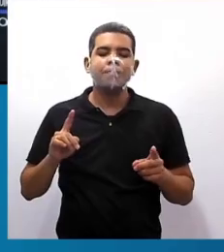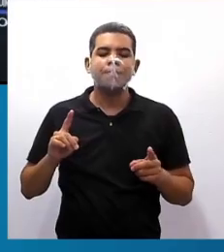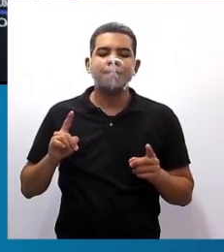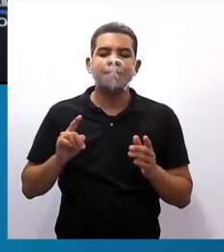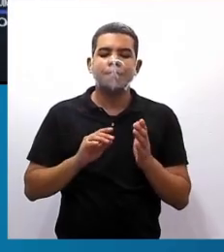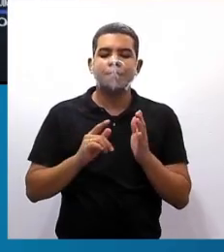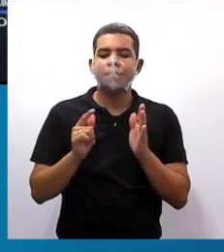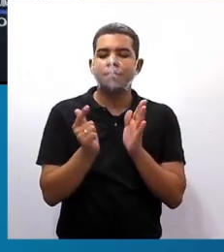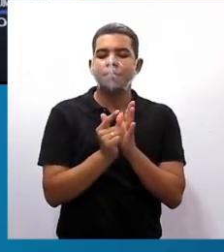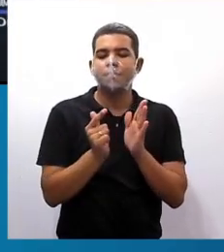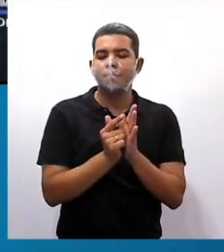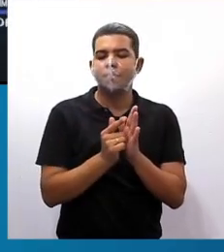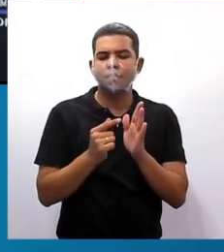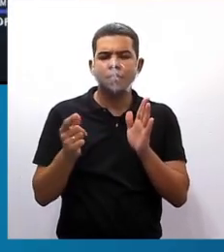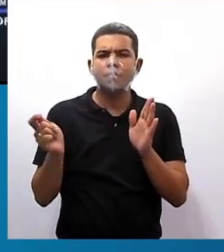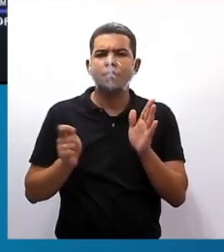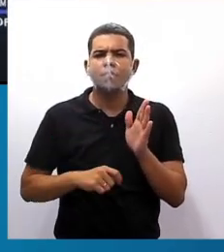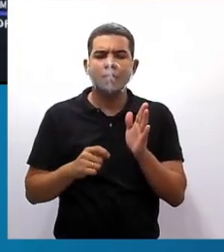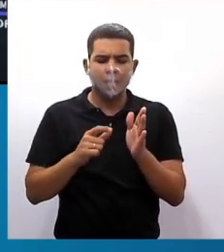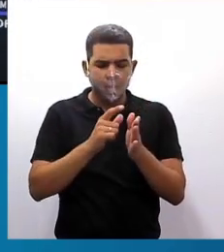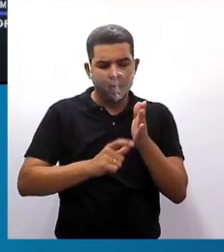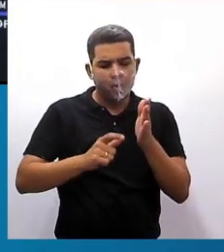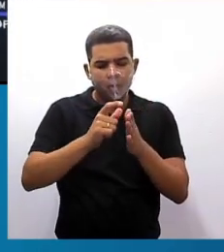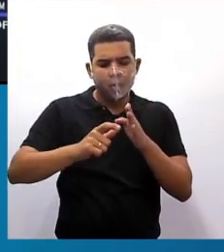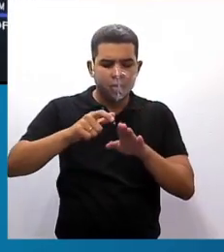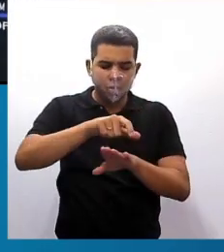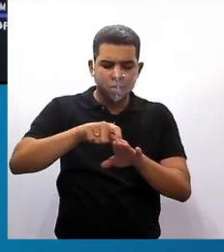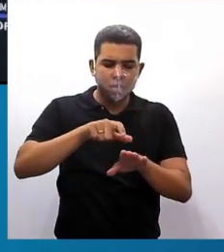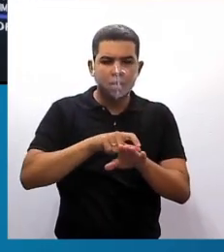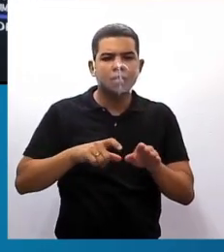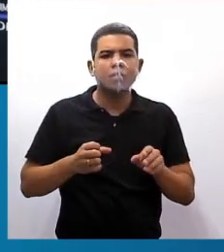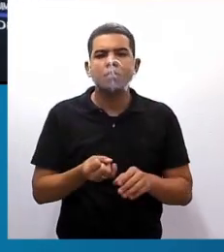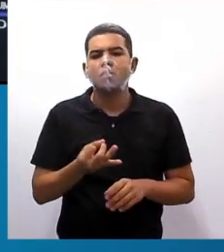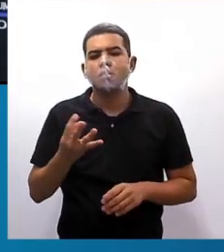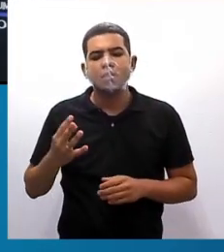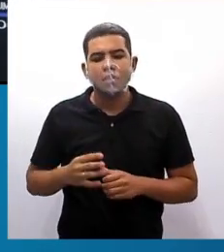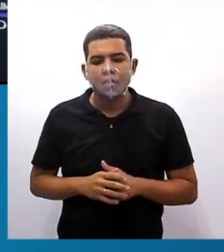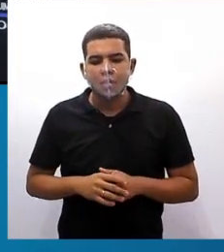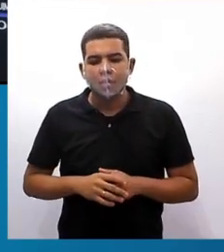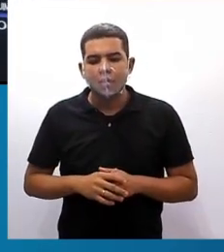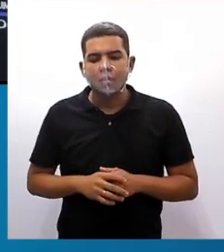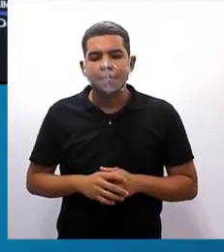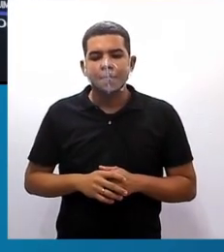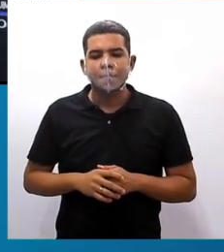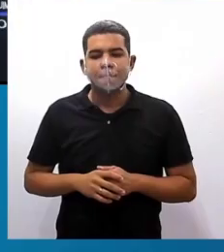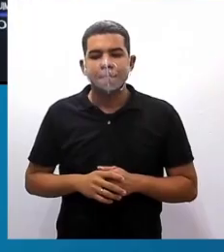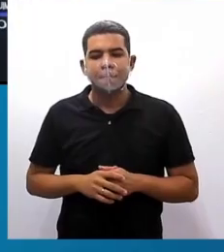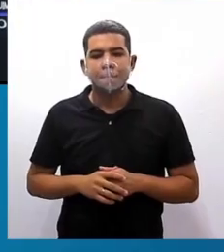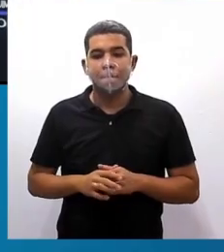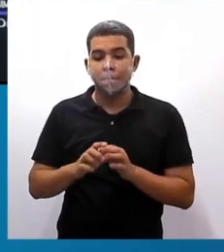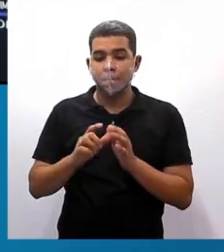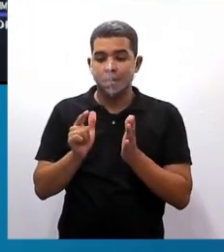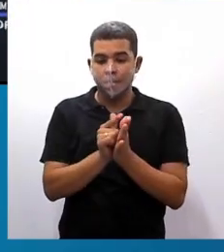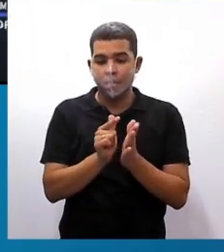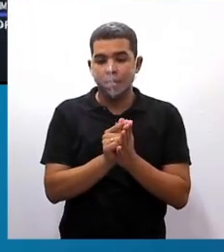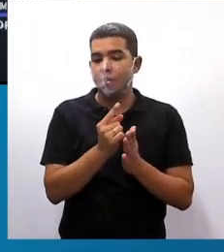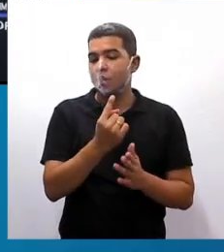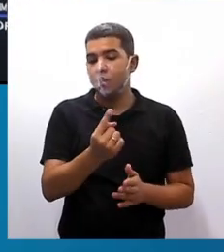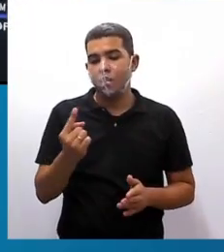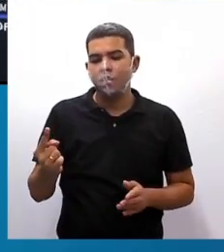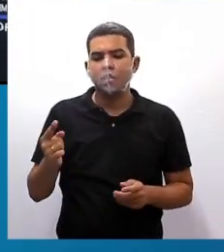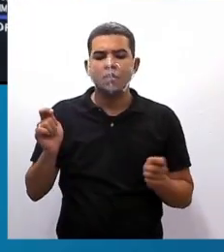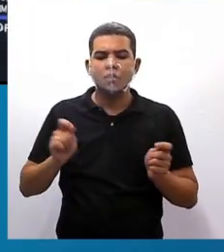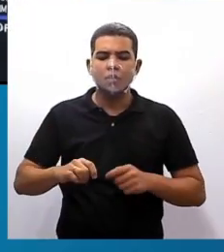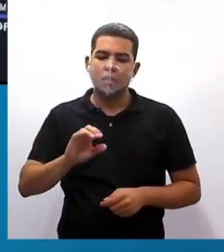quantas páginas serão precisas para preencher todo o arquivo? Como é que a gente faz? E a gente viu que cada folha, 25